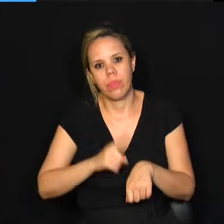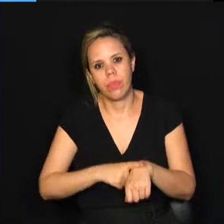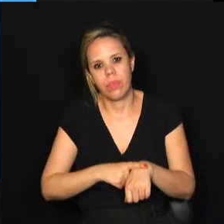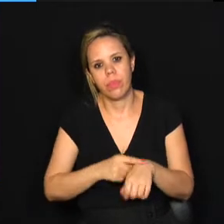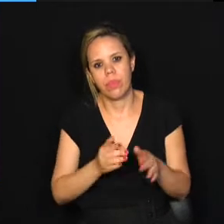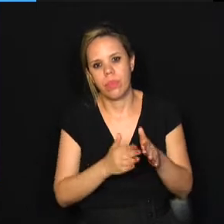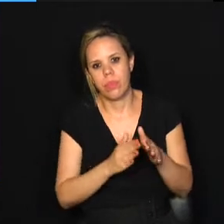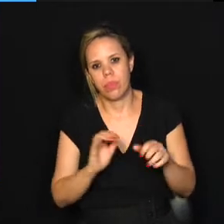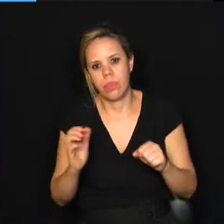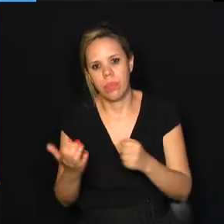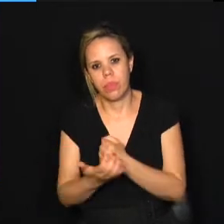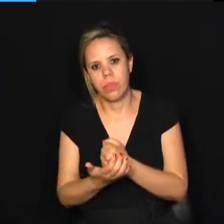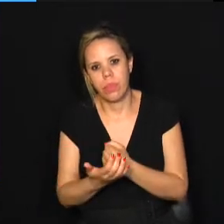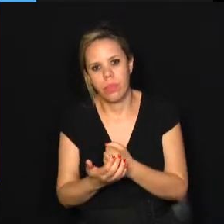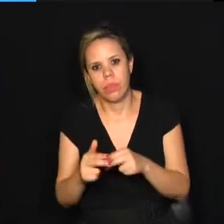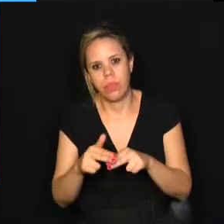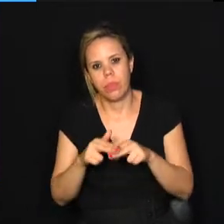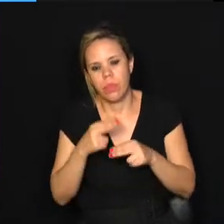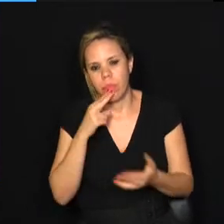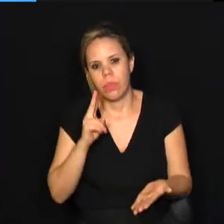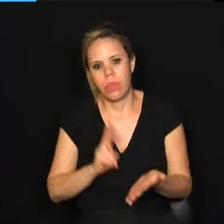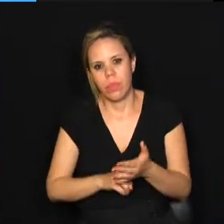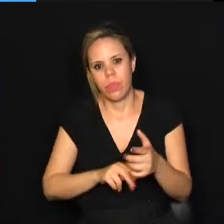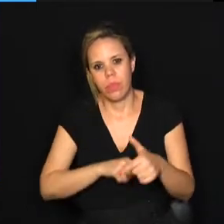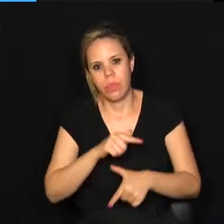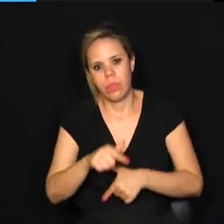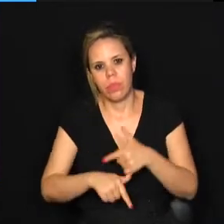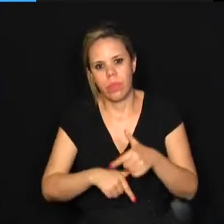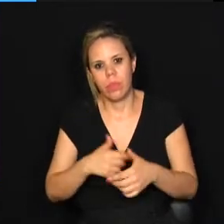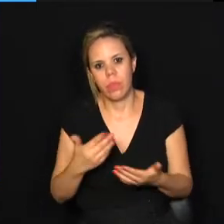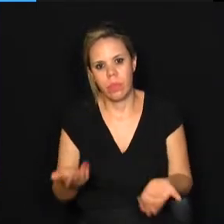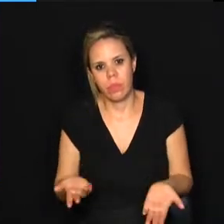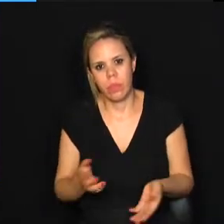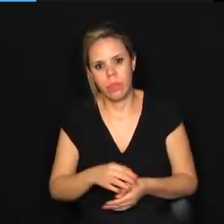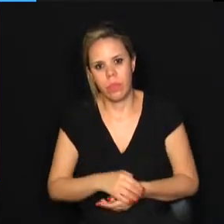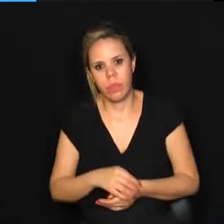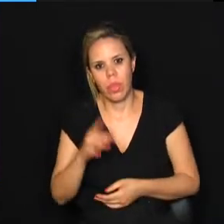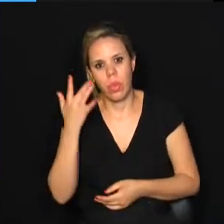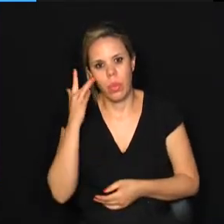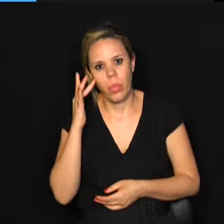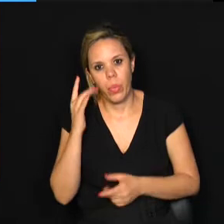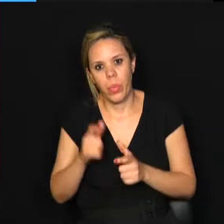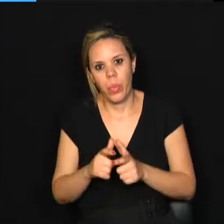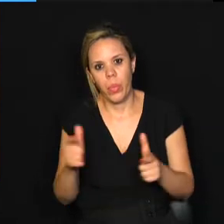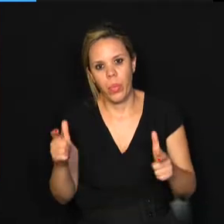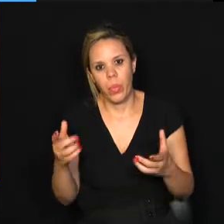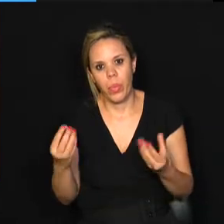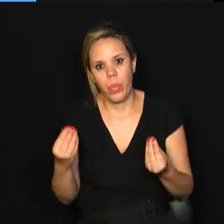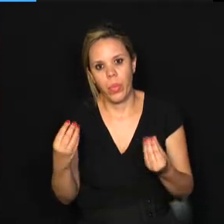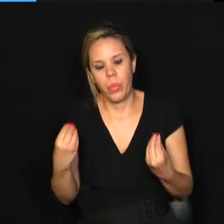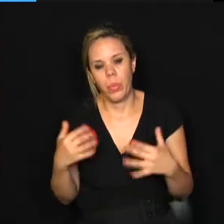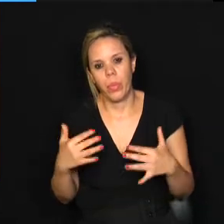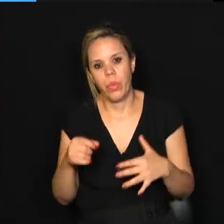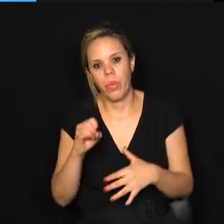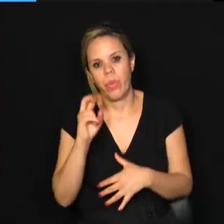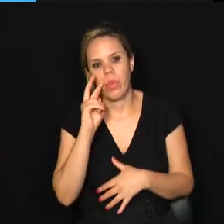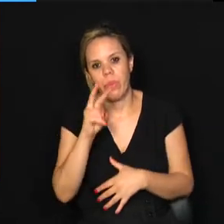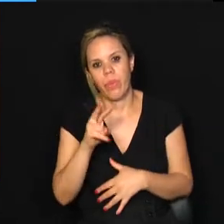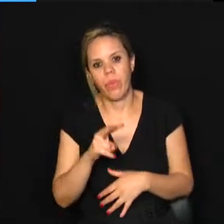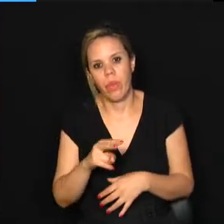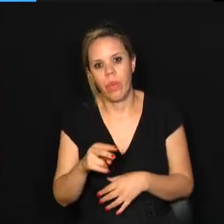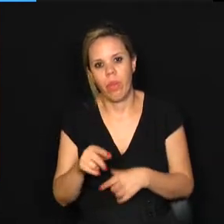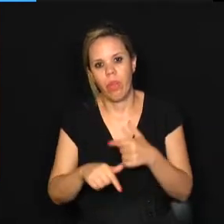pandemia, era para o Correio estar mais ativo do que nunca, né? Eu acho que deve ter crescido muito, porque se você for ver